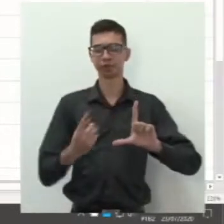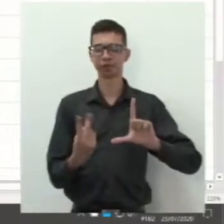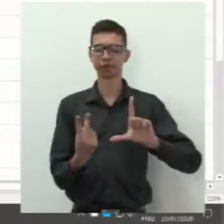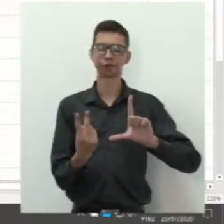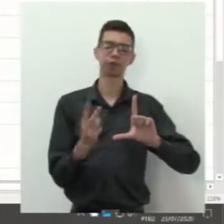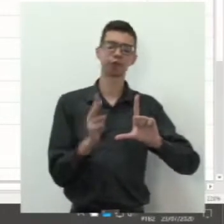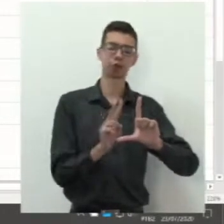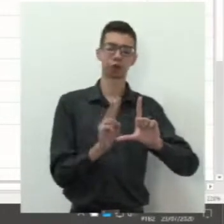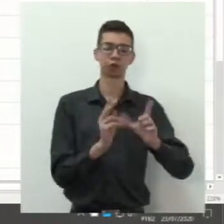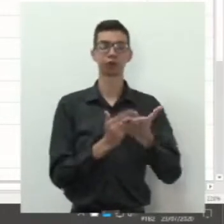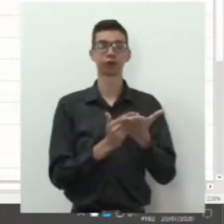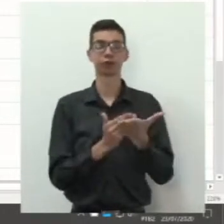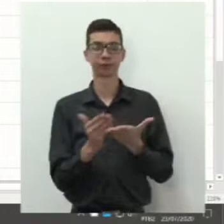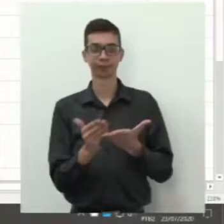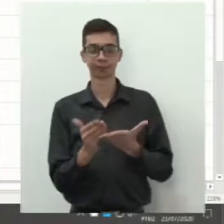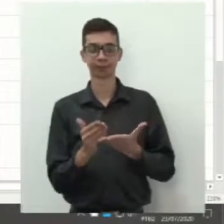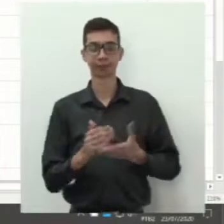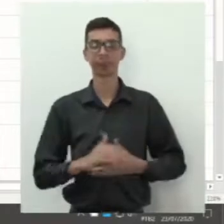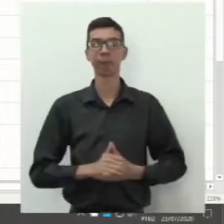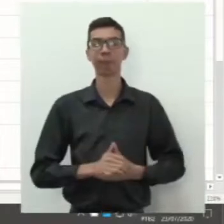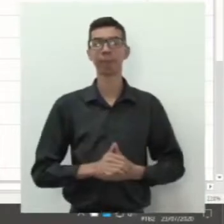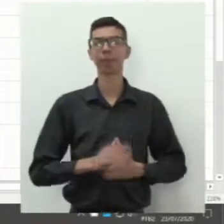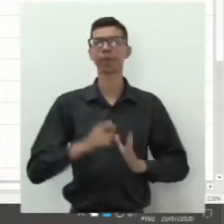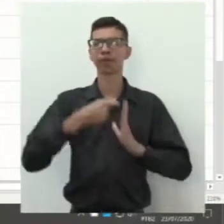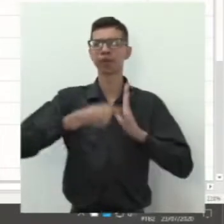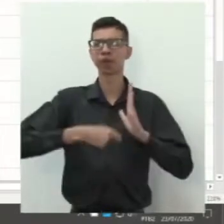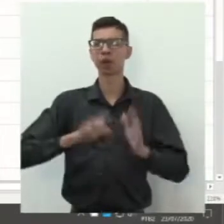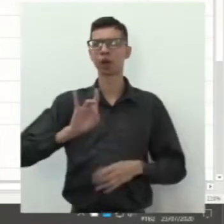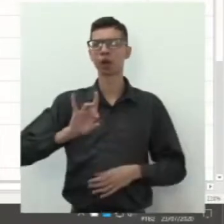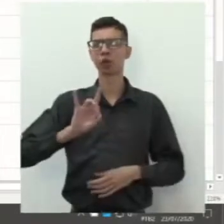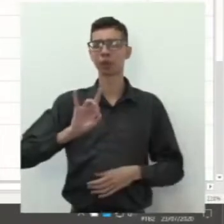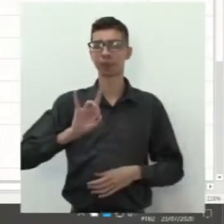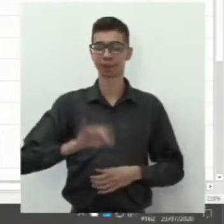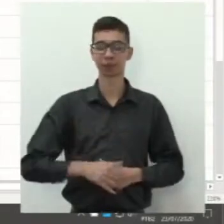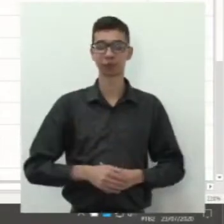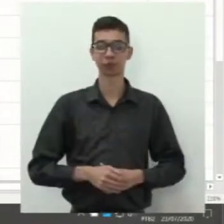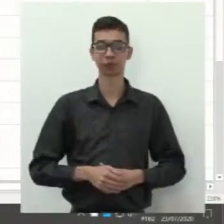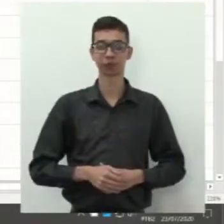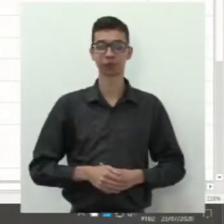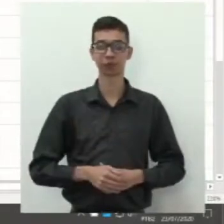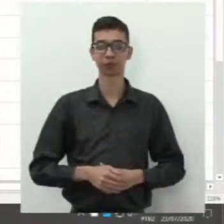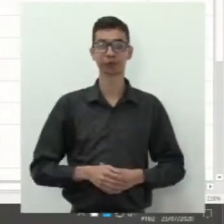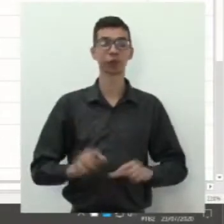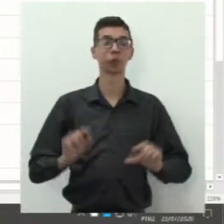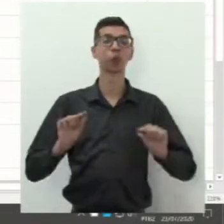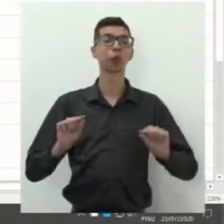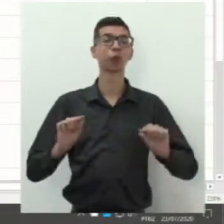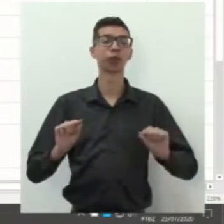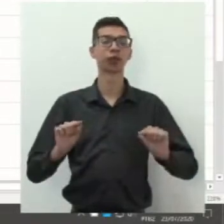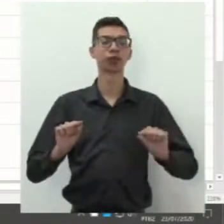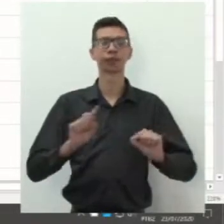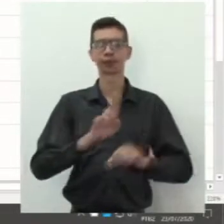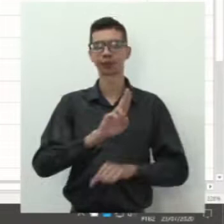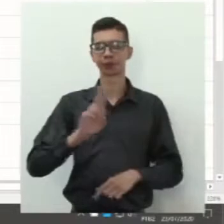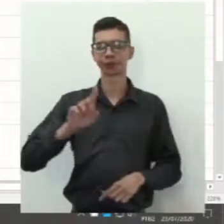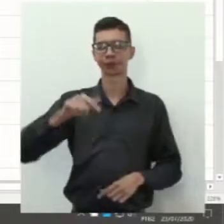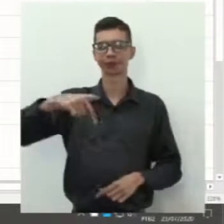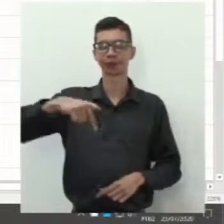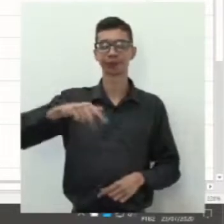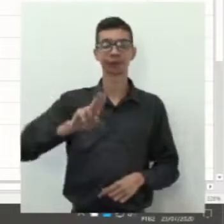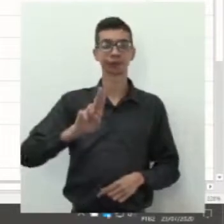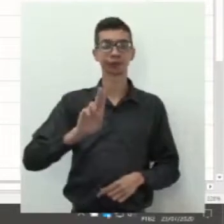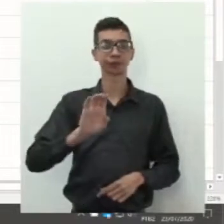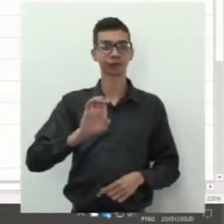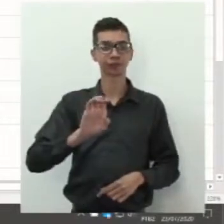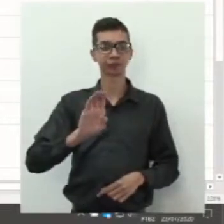ó, quebrar texto automaticamente. O que ele faz? Ele vai quebrar o seu texto de acordo com a largura da